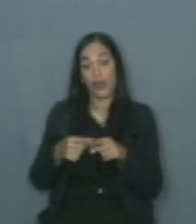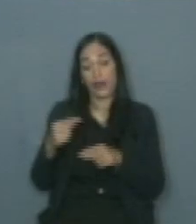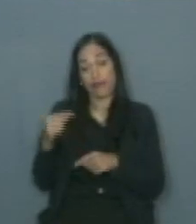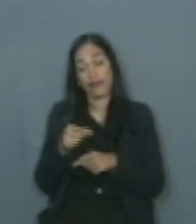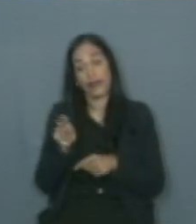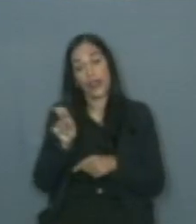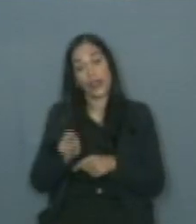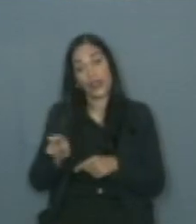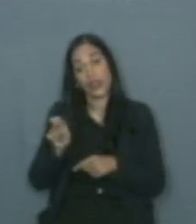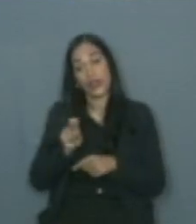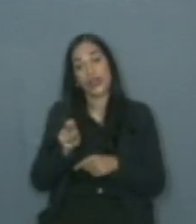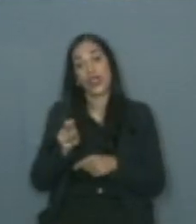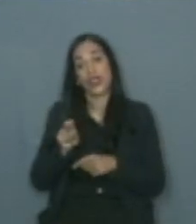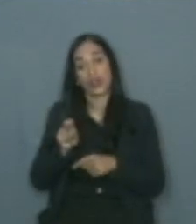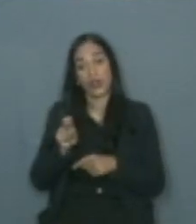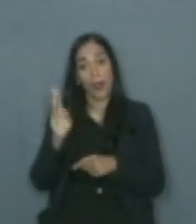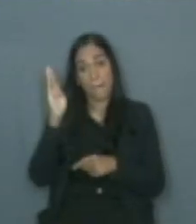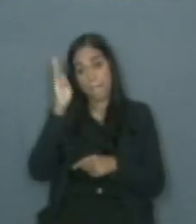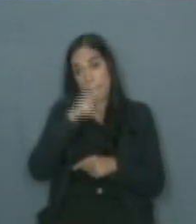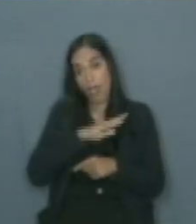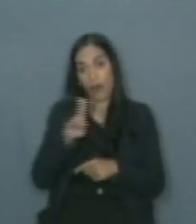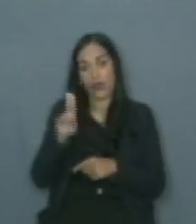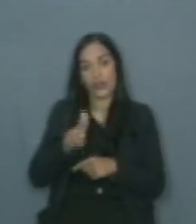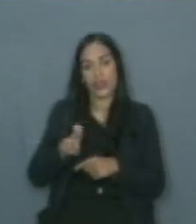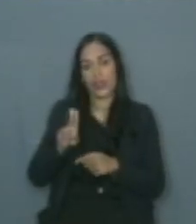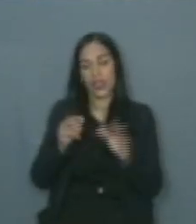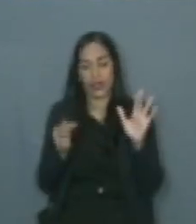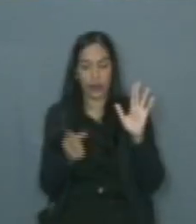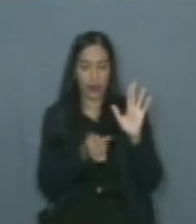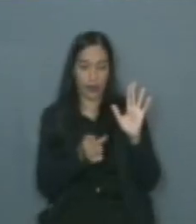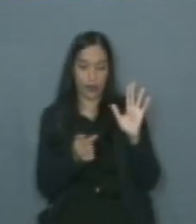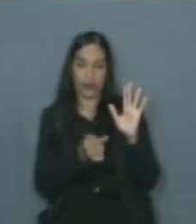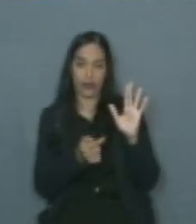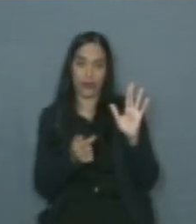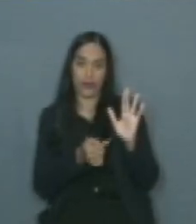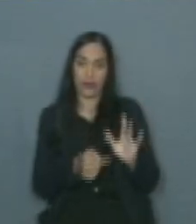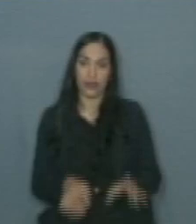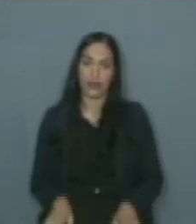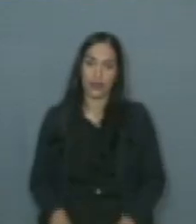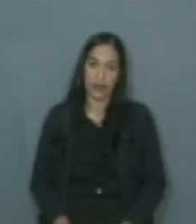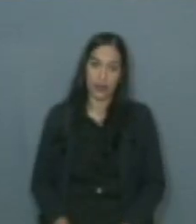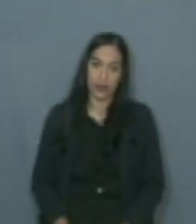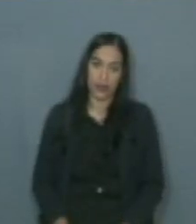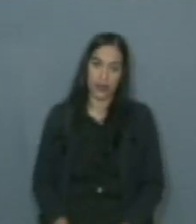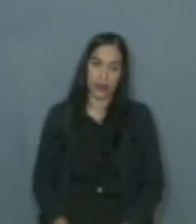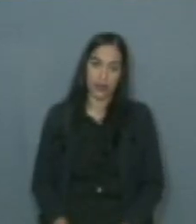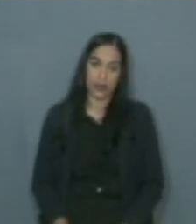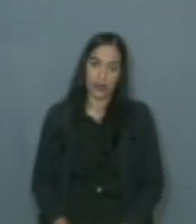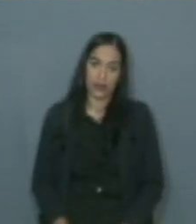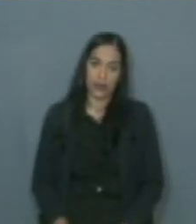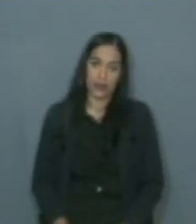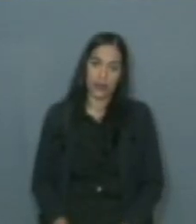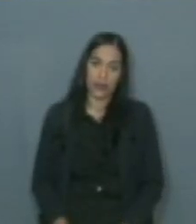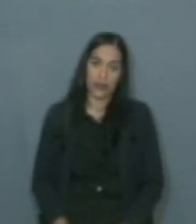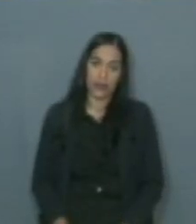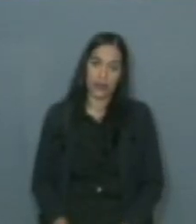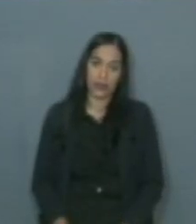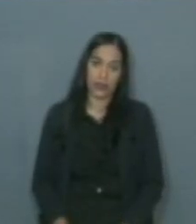como depósito e muito mal usado, como vocês podem ver. Olha como ele armazena as coisas. Olha para isso aqui.